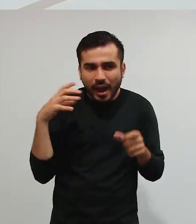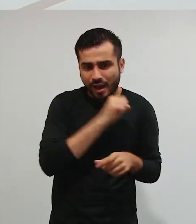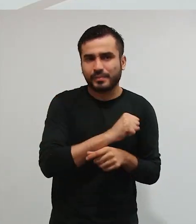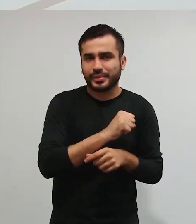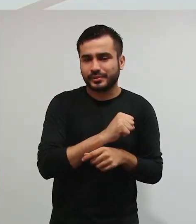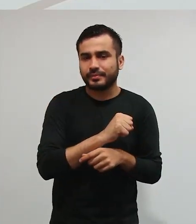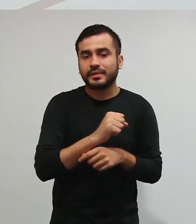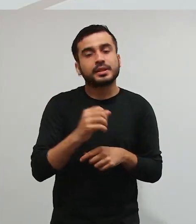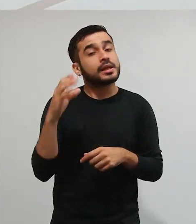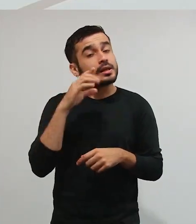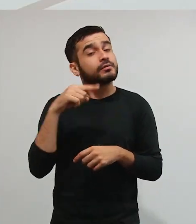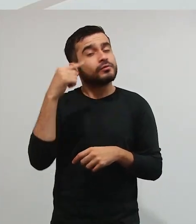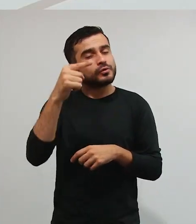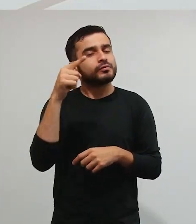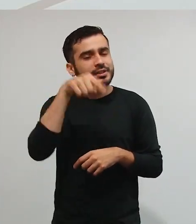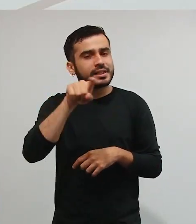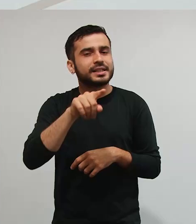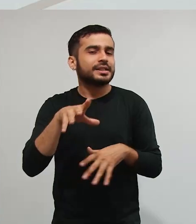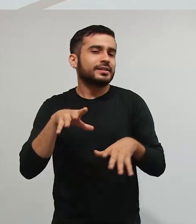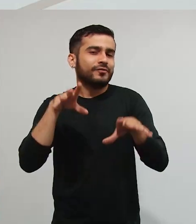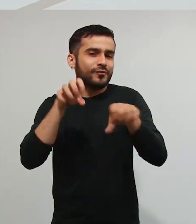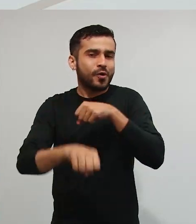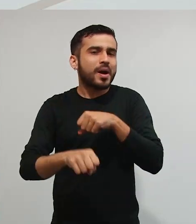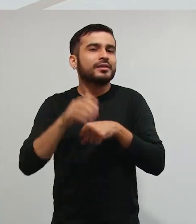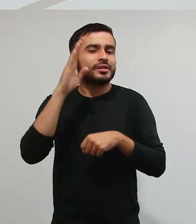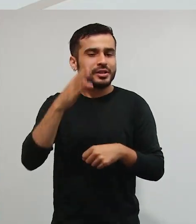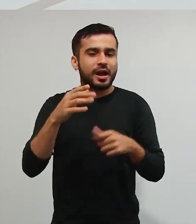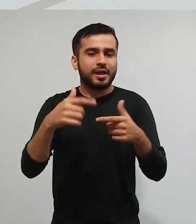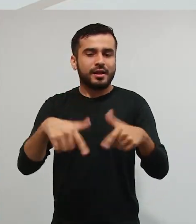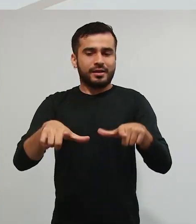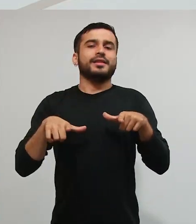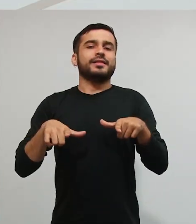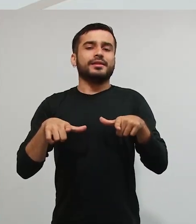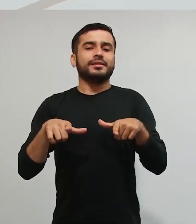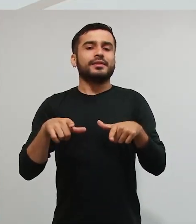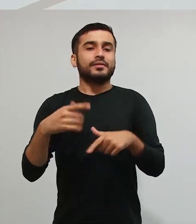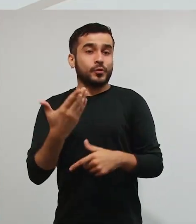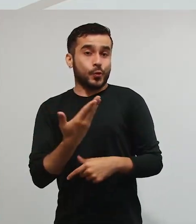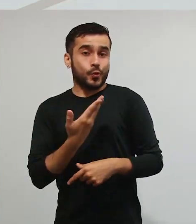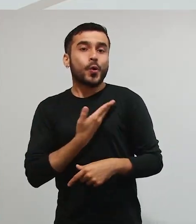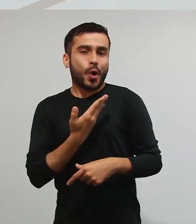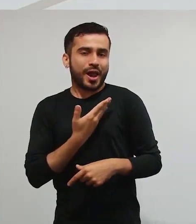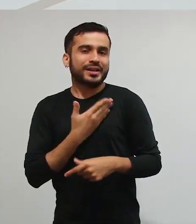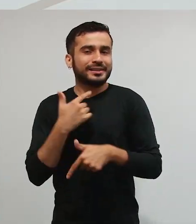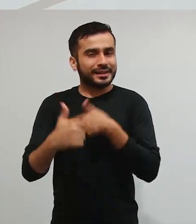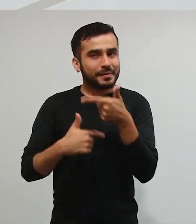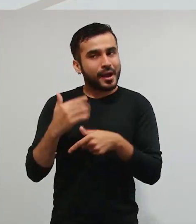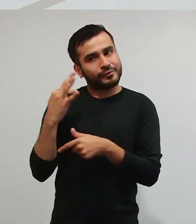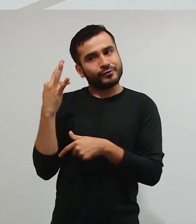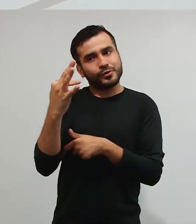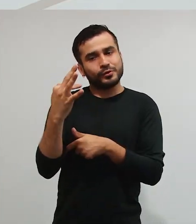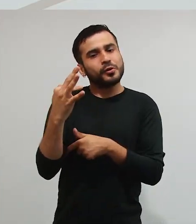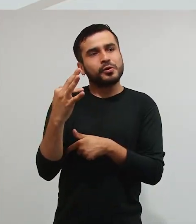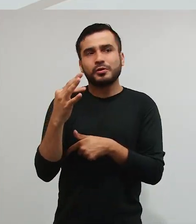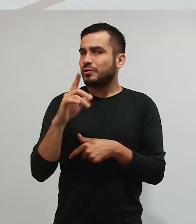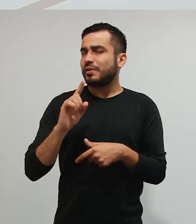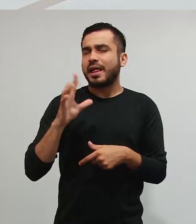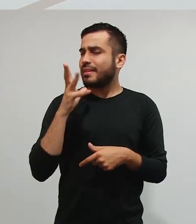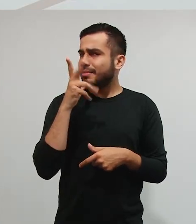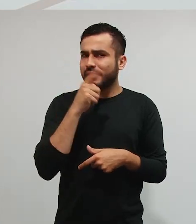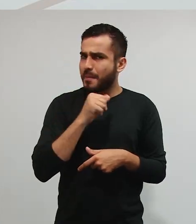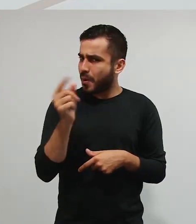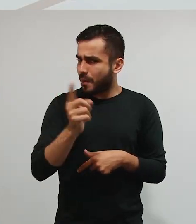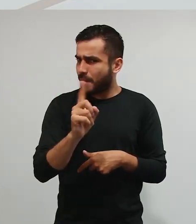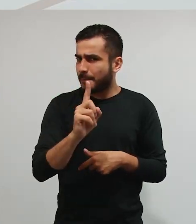aí diplomado e atuando, né, sendo coleguinha aqui, né, para a gente ser best, num futuro próximo. Não